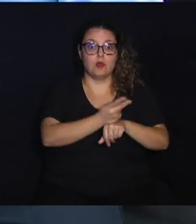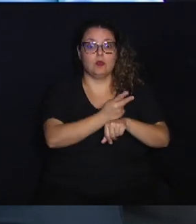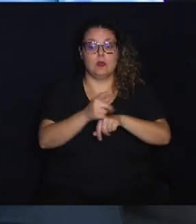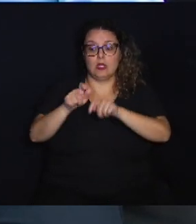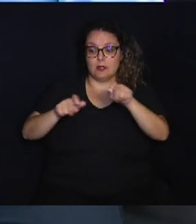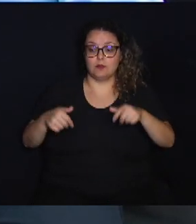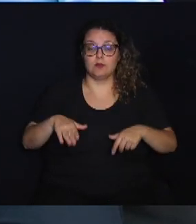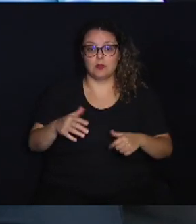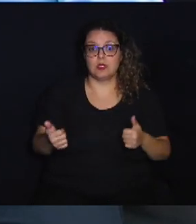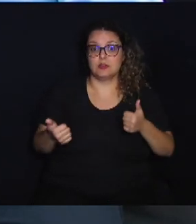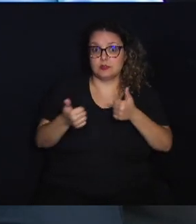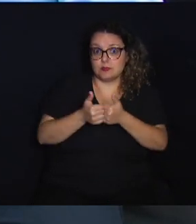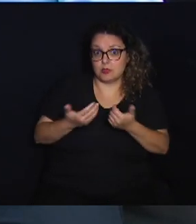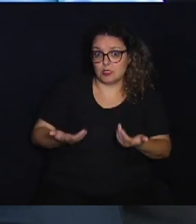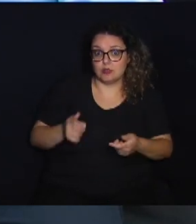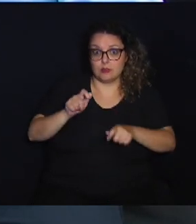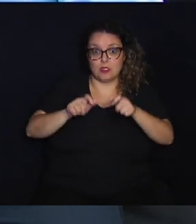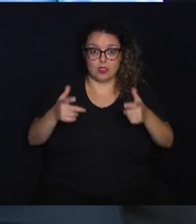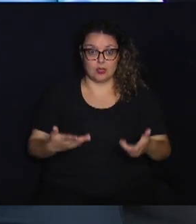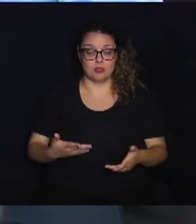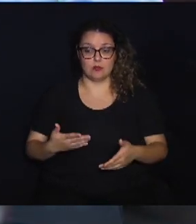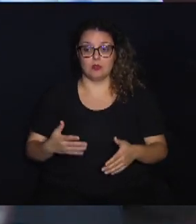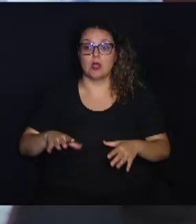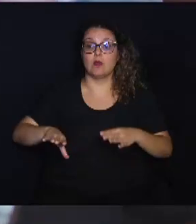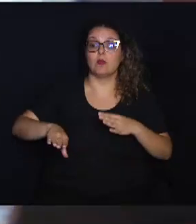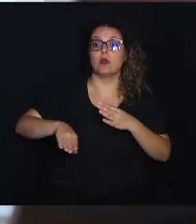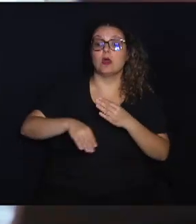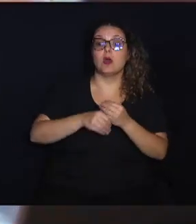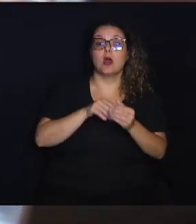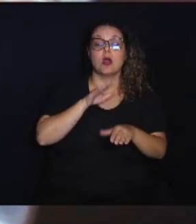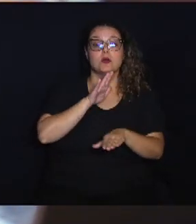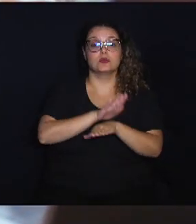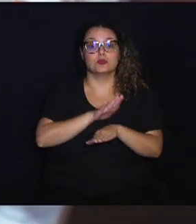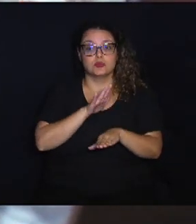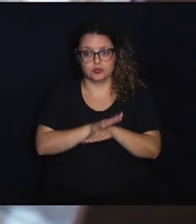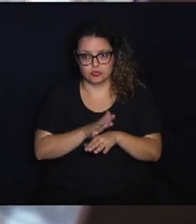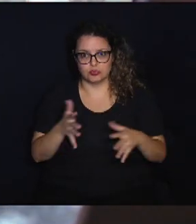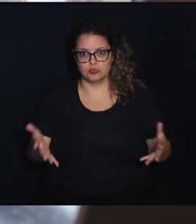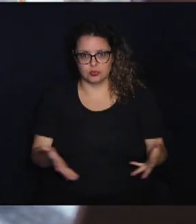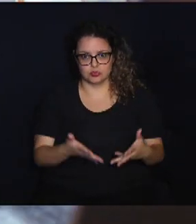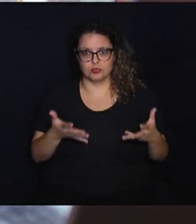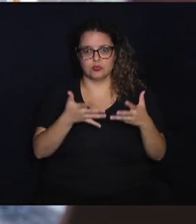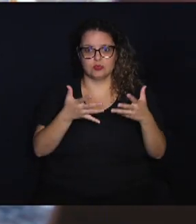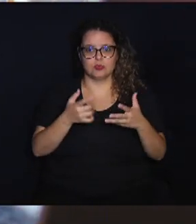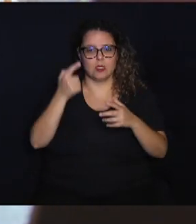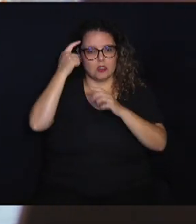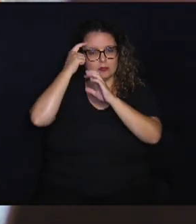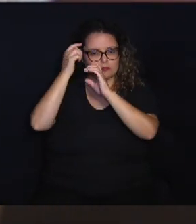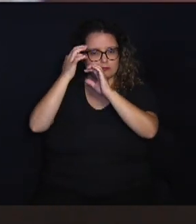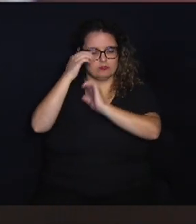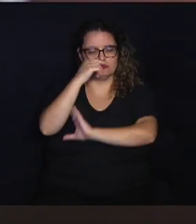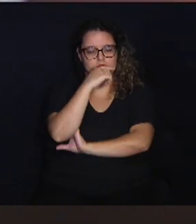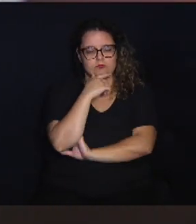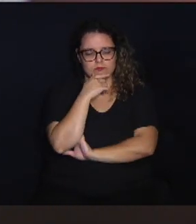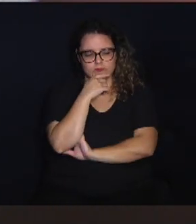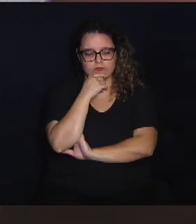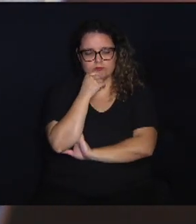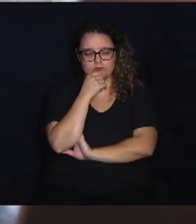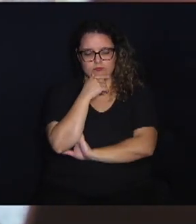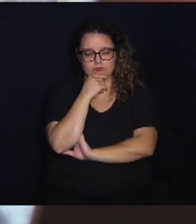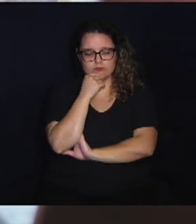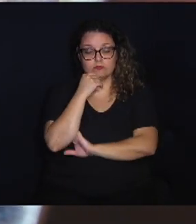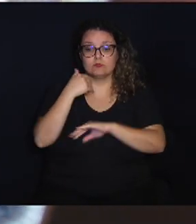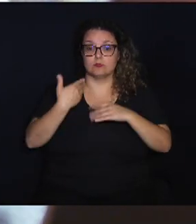mais próximas, as pessoas que possam agregar, que possam te ajudar a refletir realmente sobre